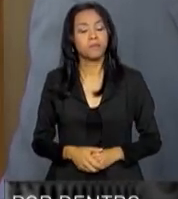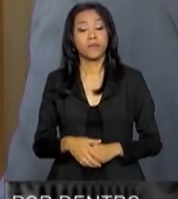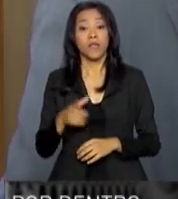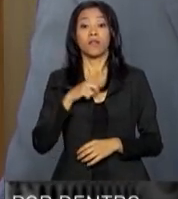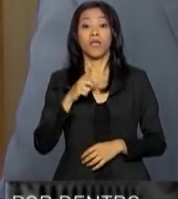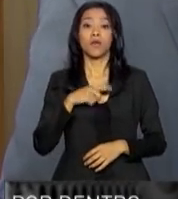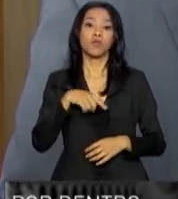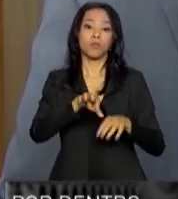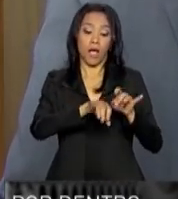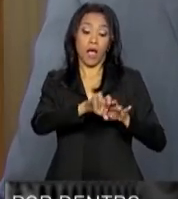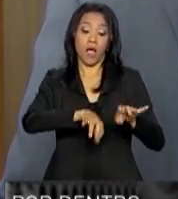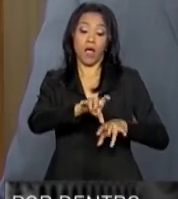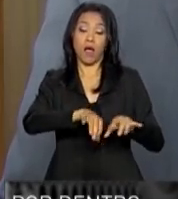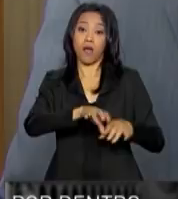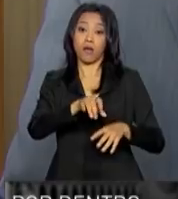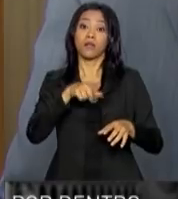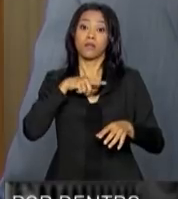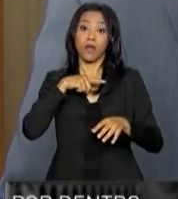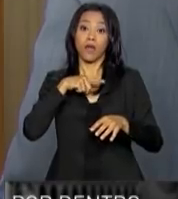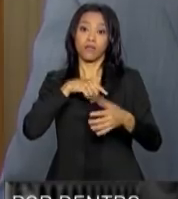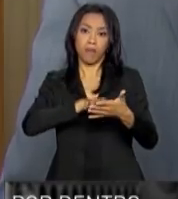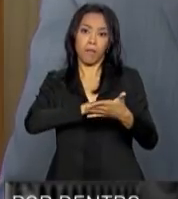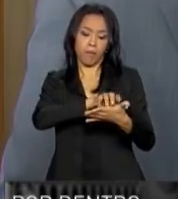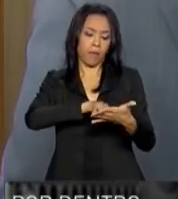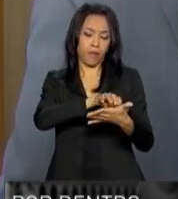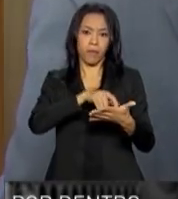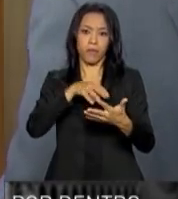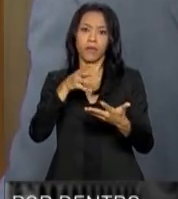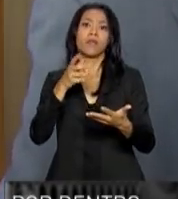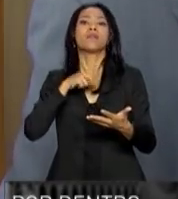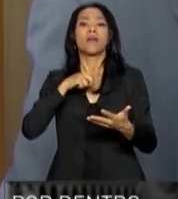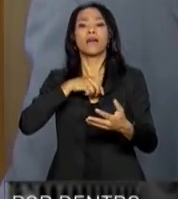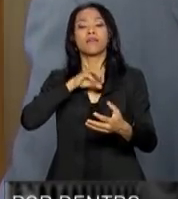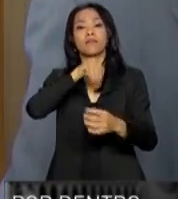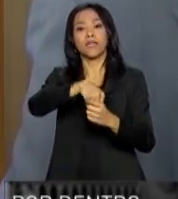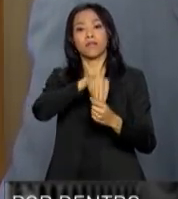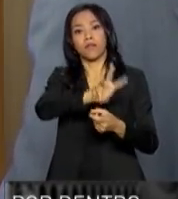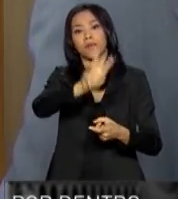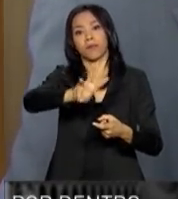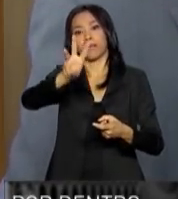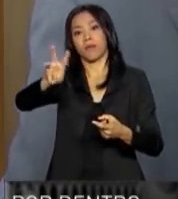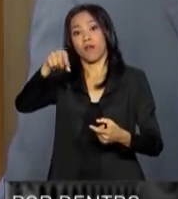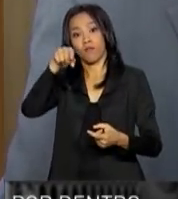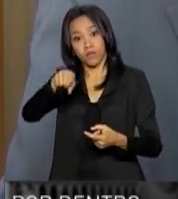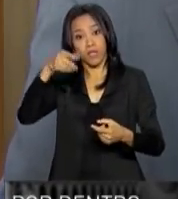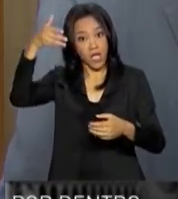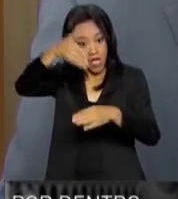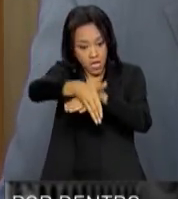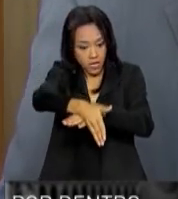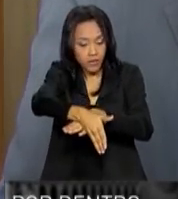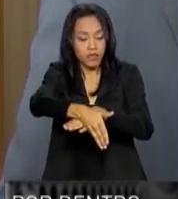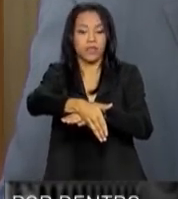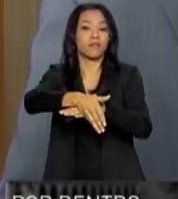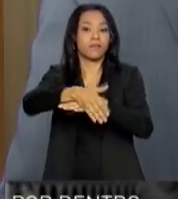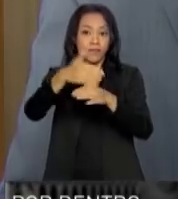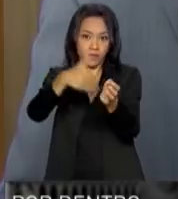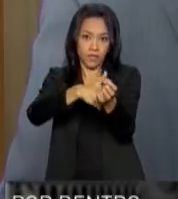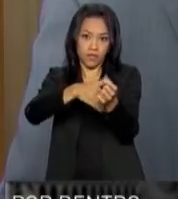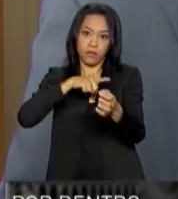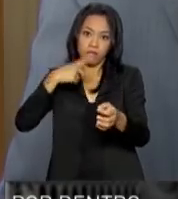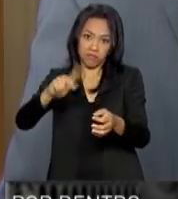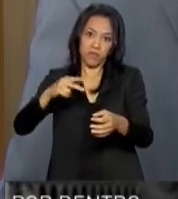da previdência que está lá no processo no site do inss você se jogando você consegue entrar dentro do site vai